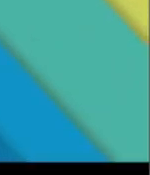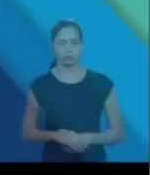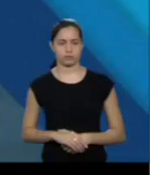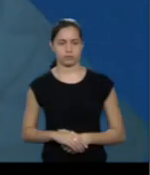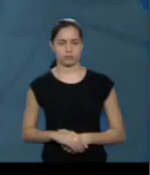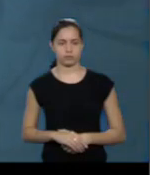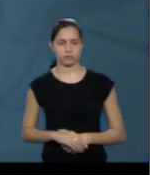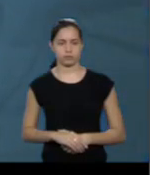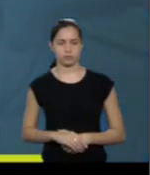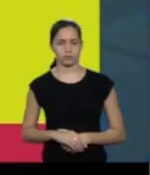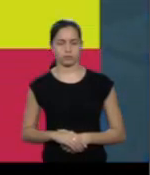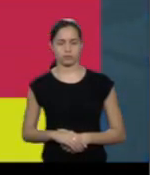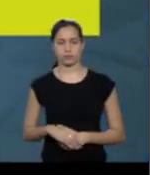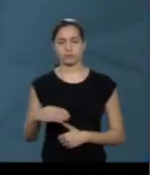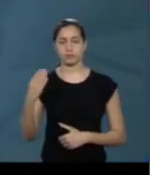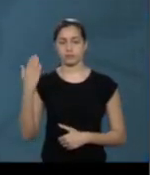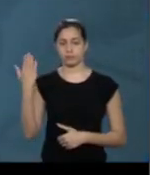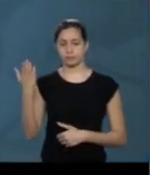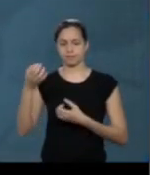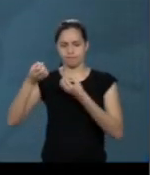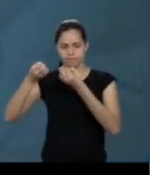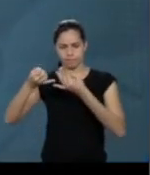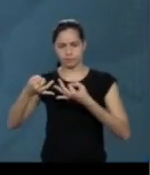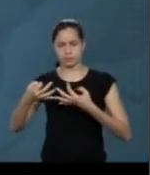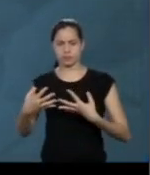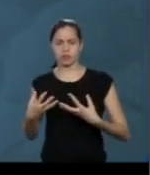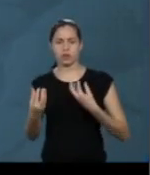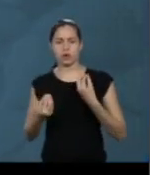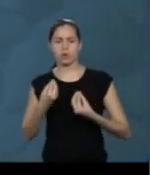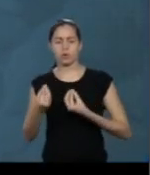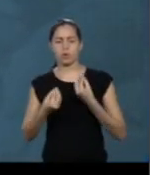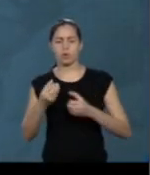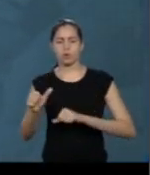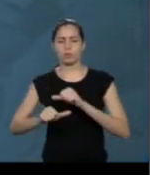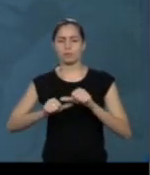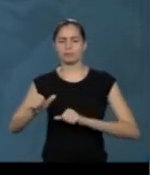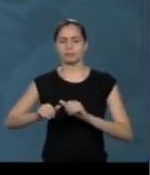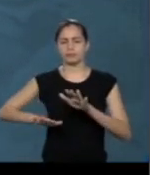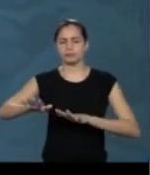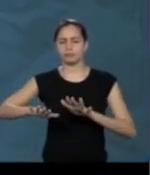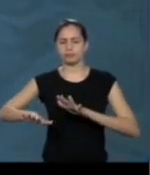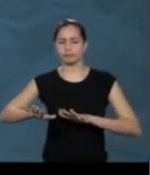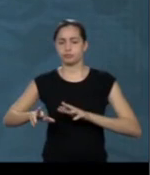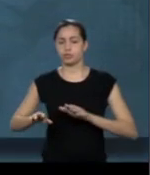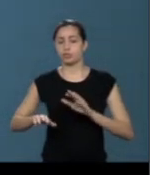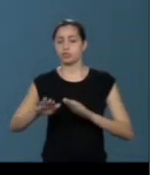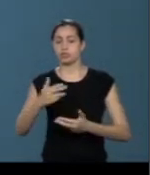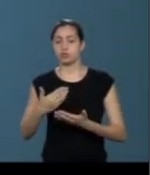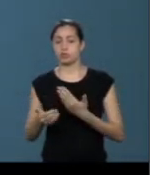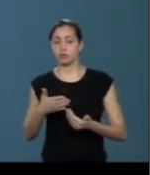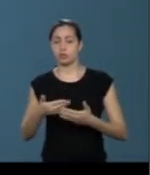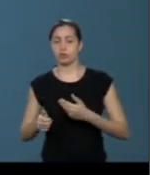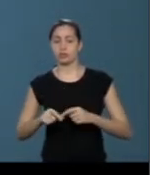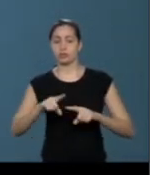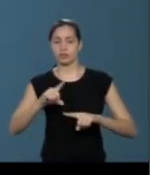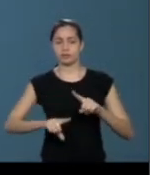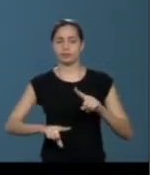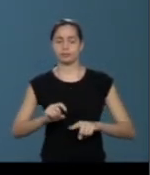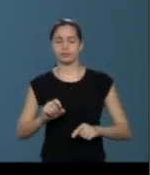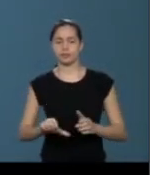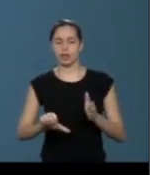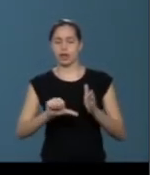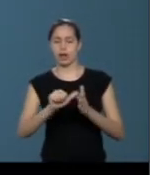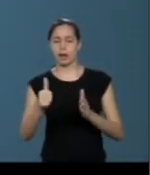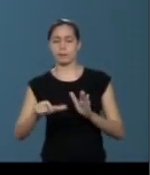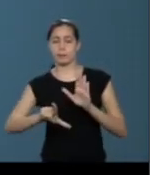Por meio de suas leis, Newton explicou como é possível alterar o estado de movimento de qualquer objeto. A primeira lei de Newton diz que um